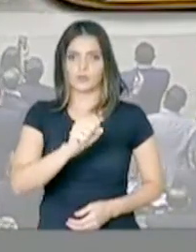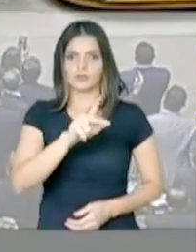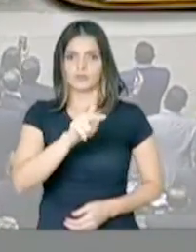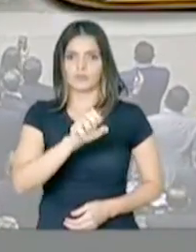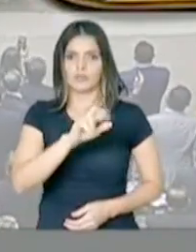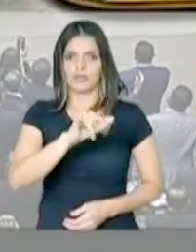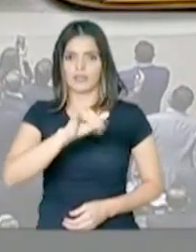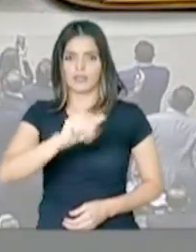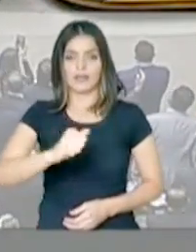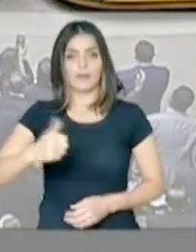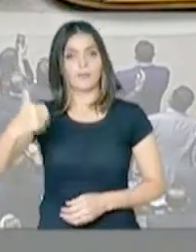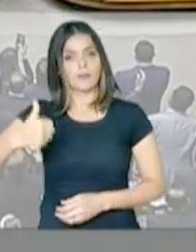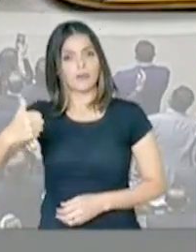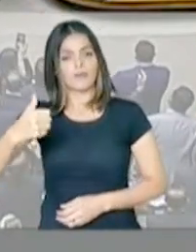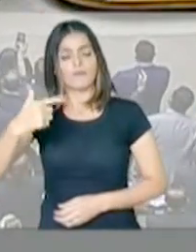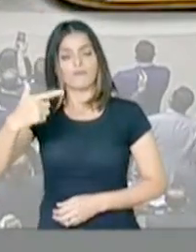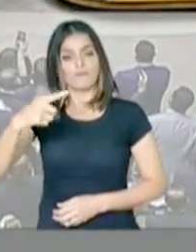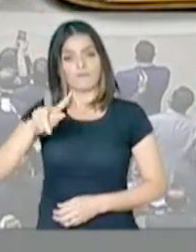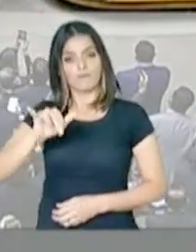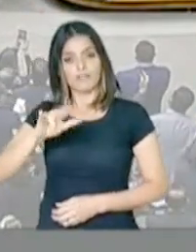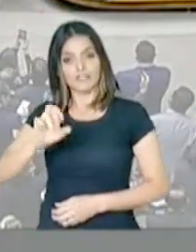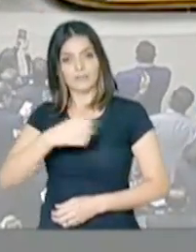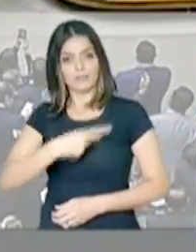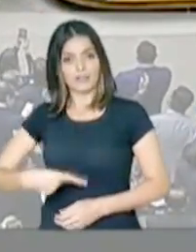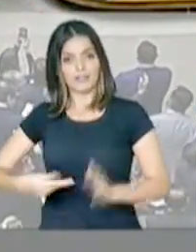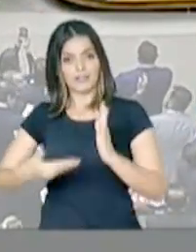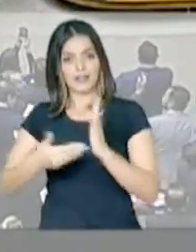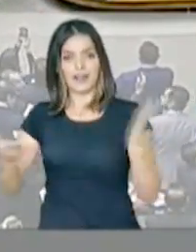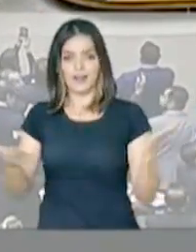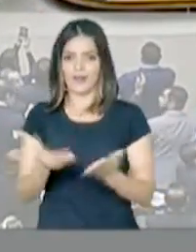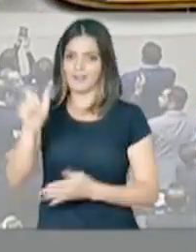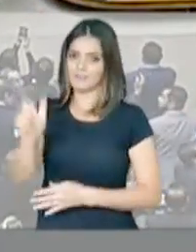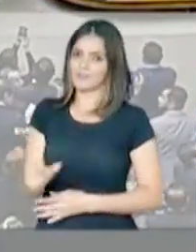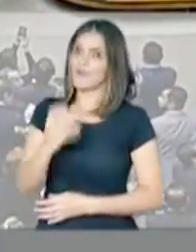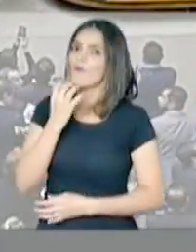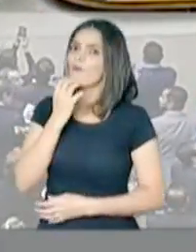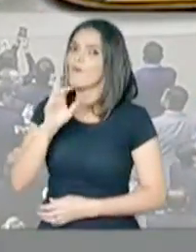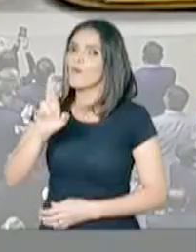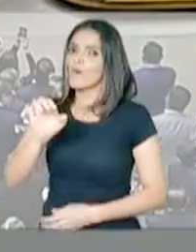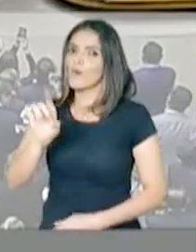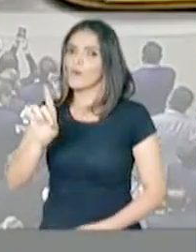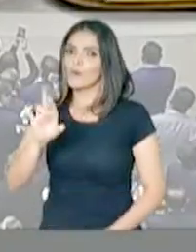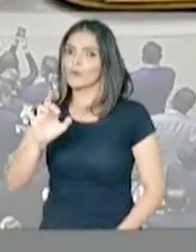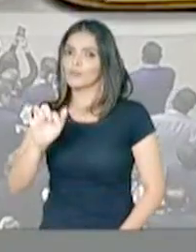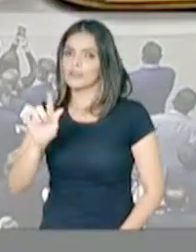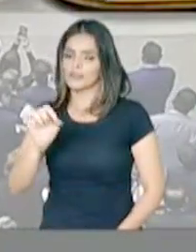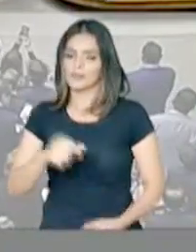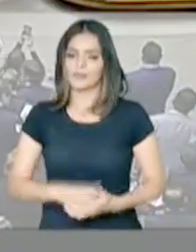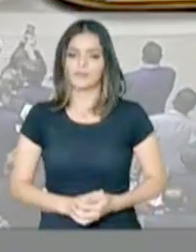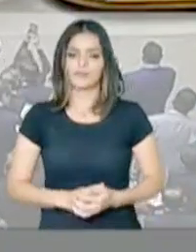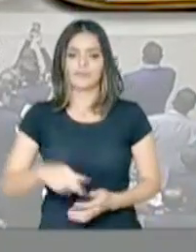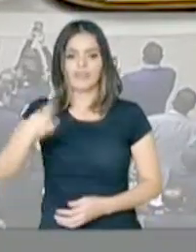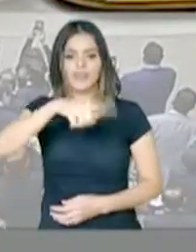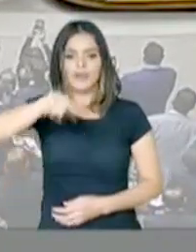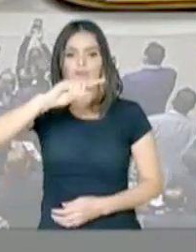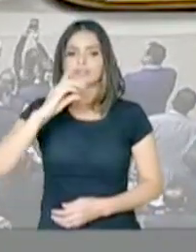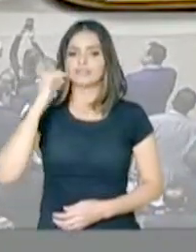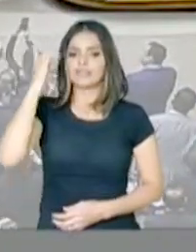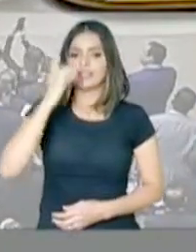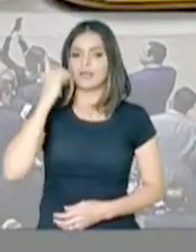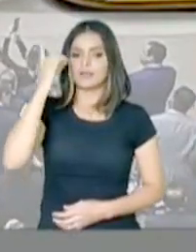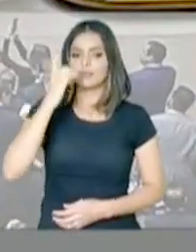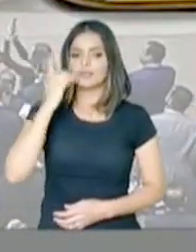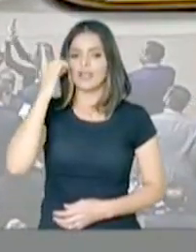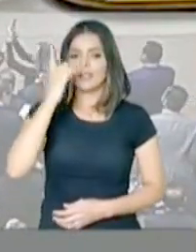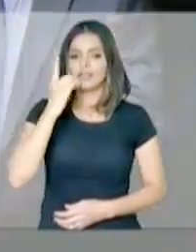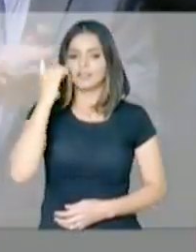esse número há muito tempo. Ontem a gente teve até um risco, uma ameaça de não ter o número de votos necessários, mas